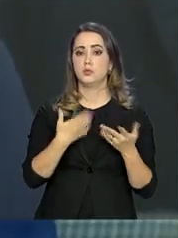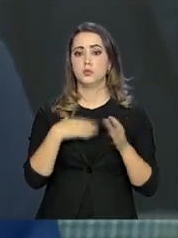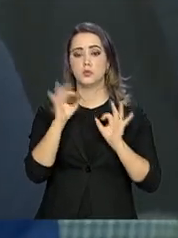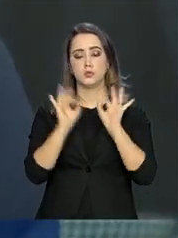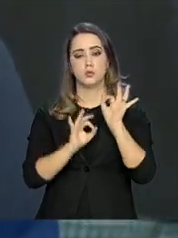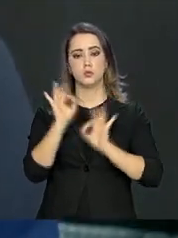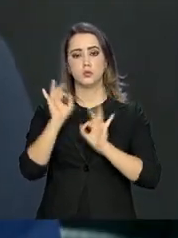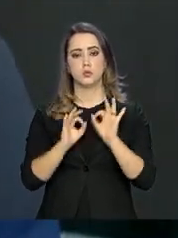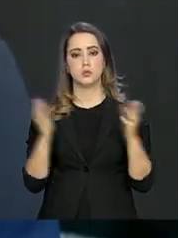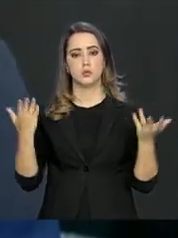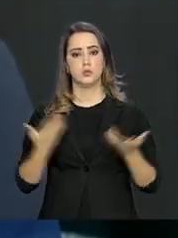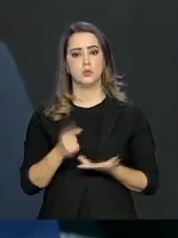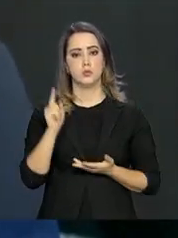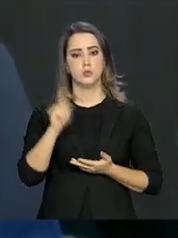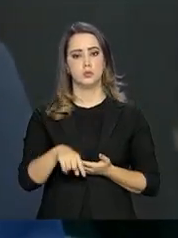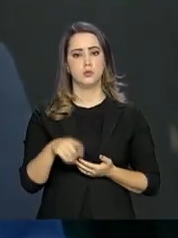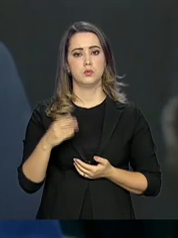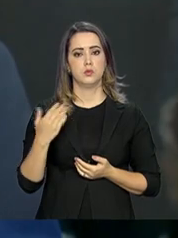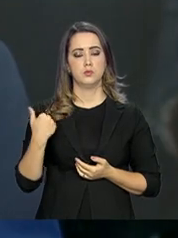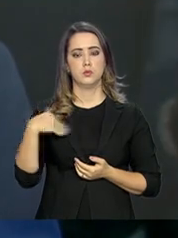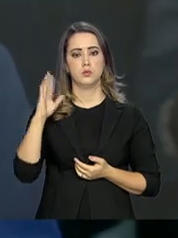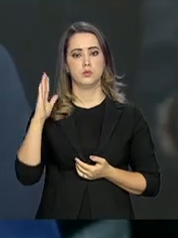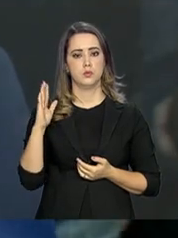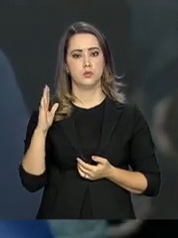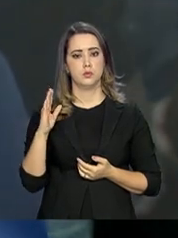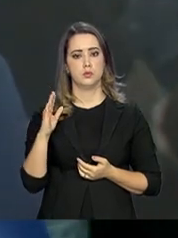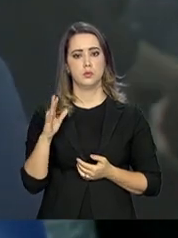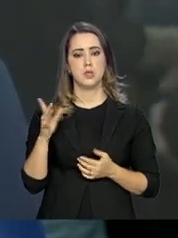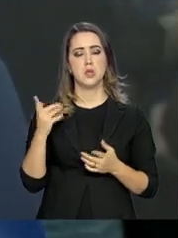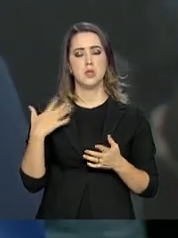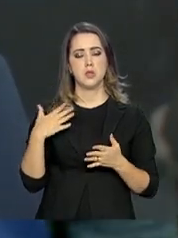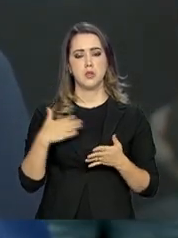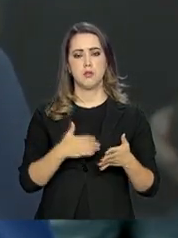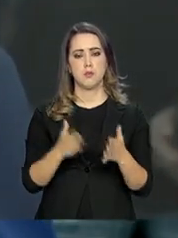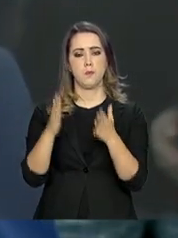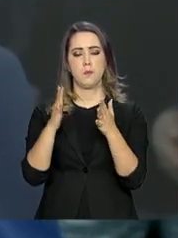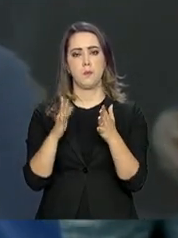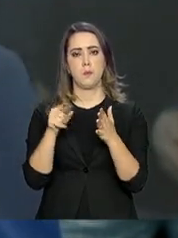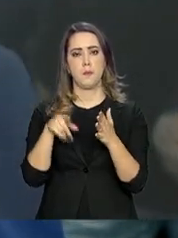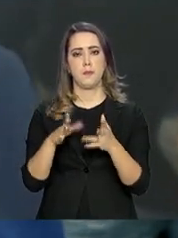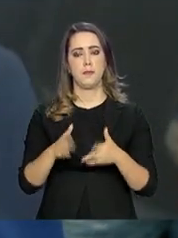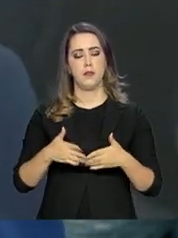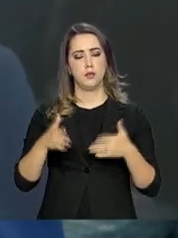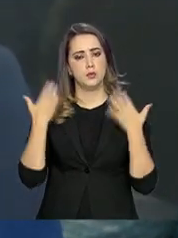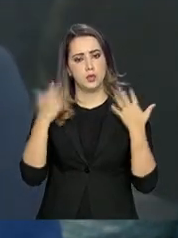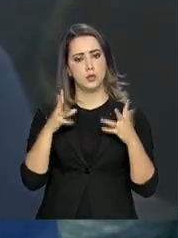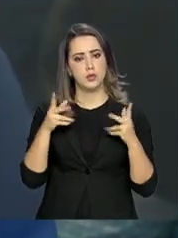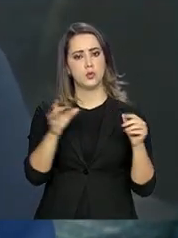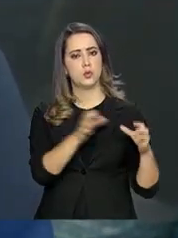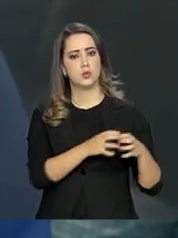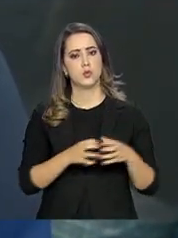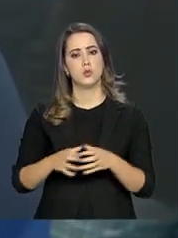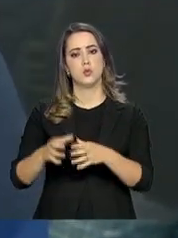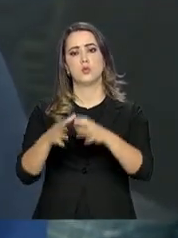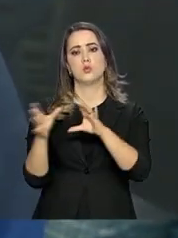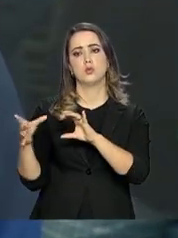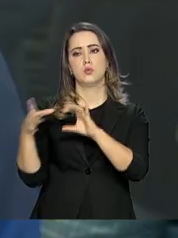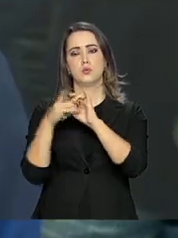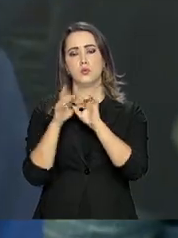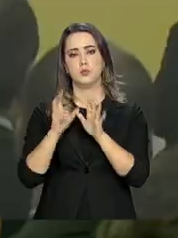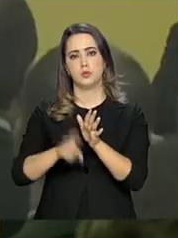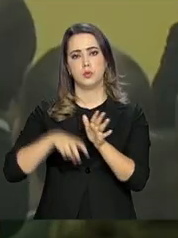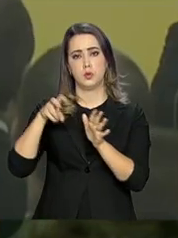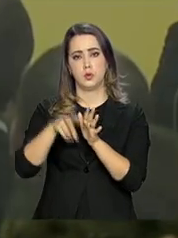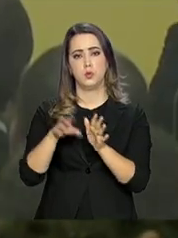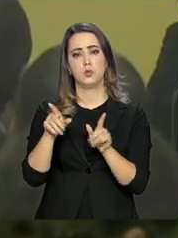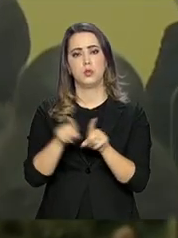safra que saiu hoje é um plano safra que tem a convergência ea eo entusiasmo de todos os setores ligados à agricultura na pecuária